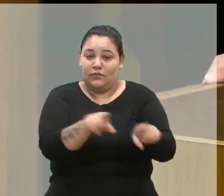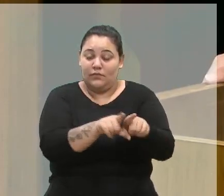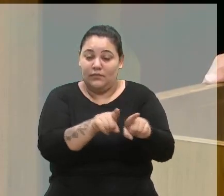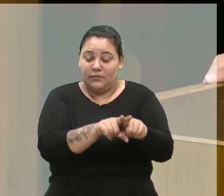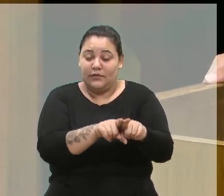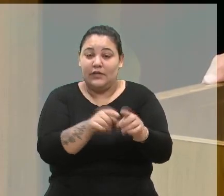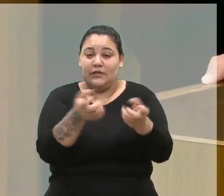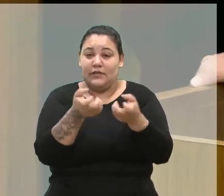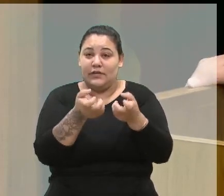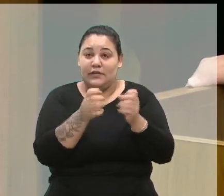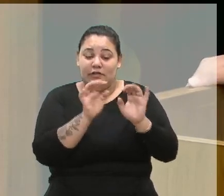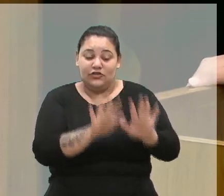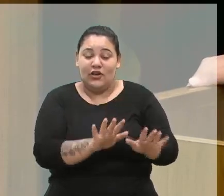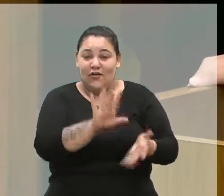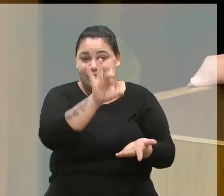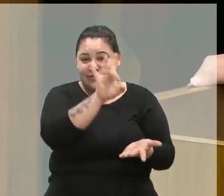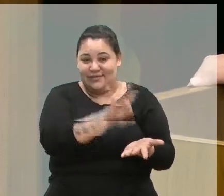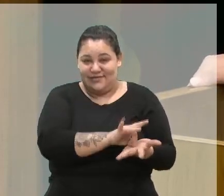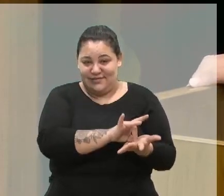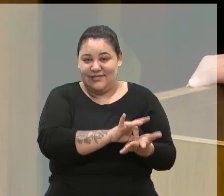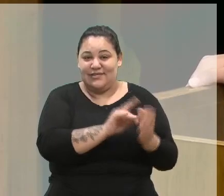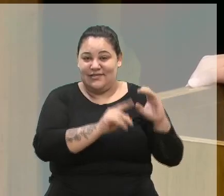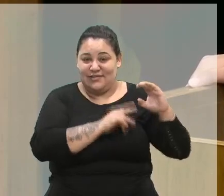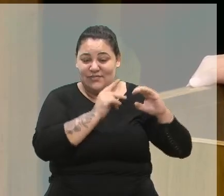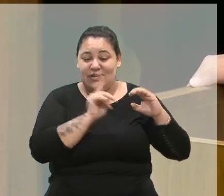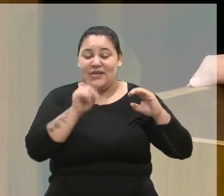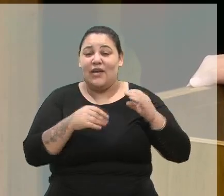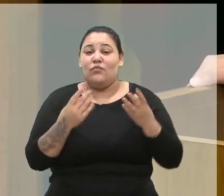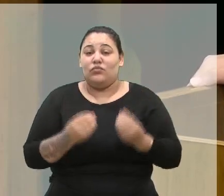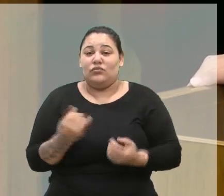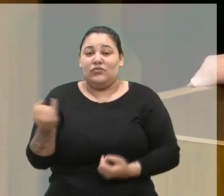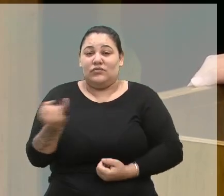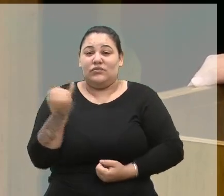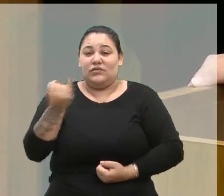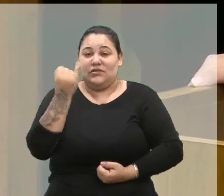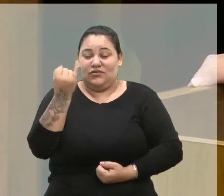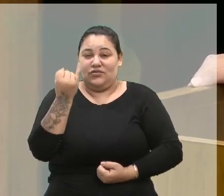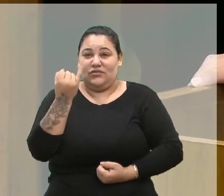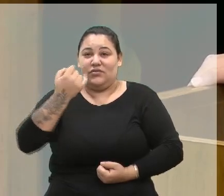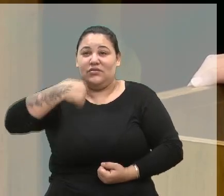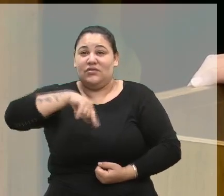para os anais que é importante nós